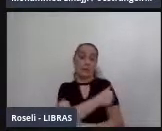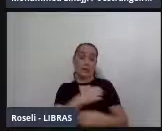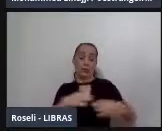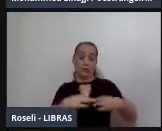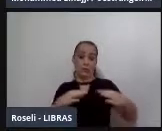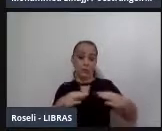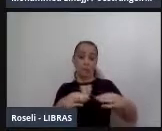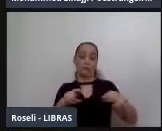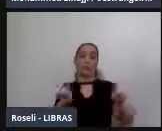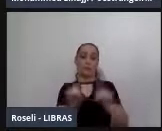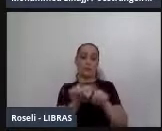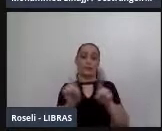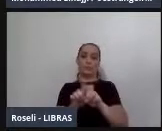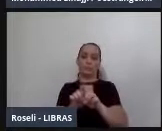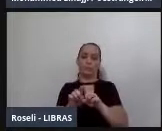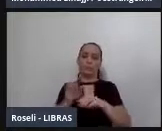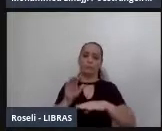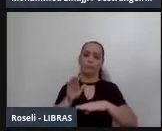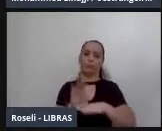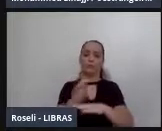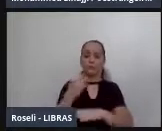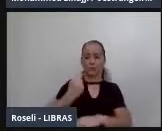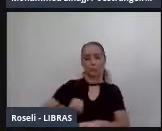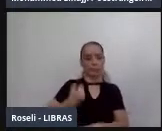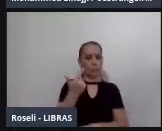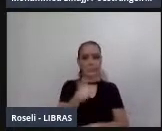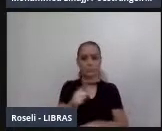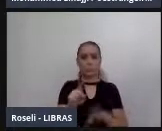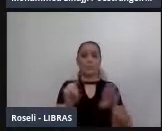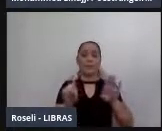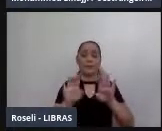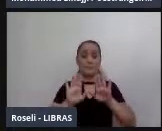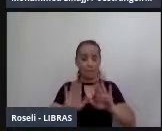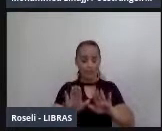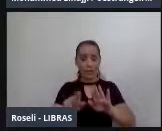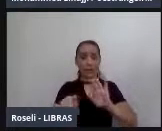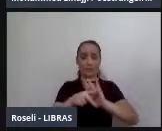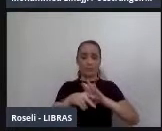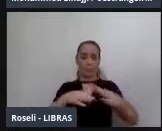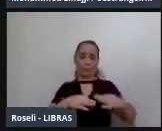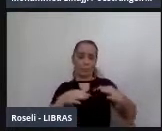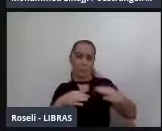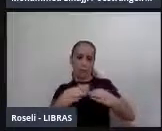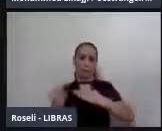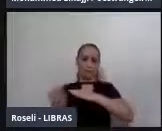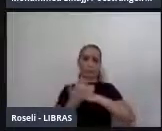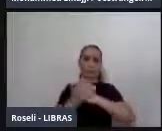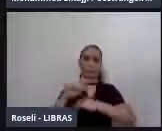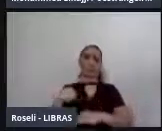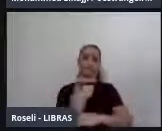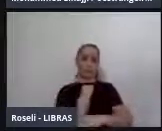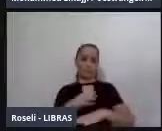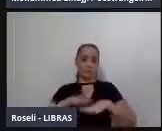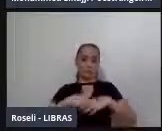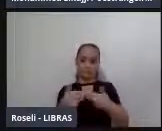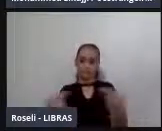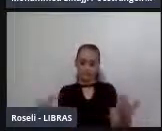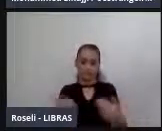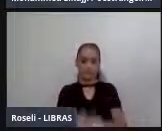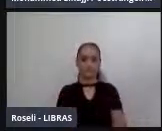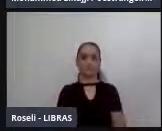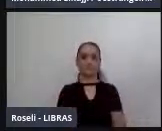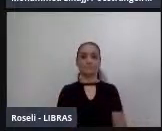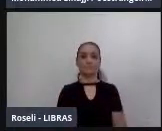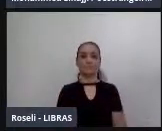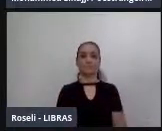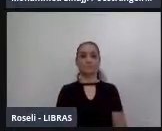têm possibilidade de bolsa, mas eles se voluntariam para nos ajudar nas nossas ações. O próximo, por favor. Bom,